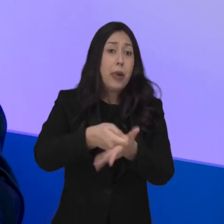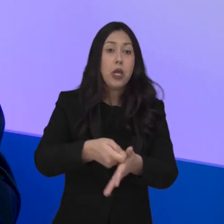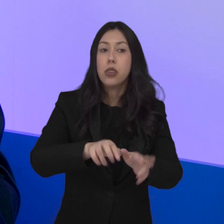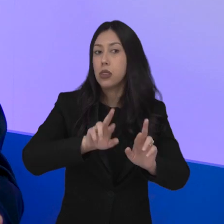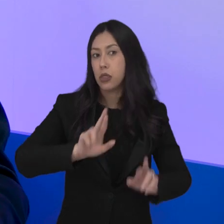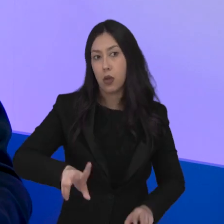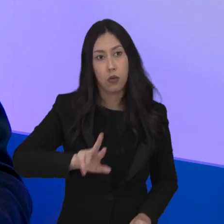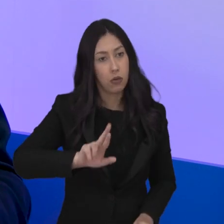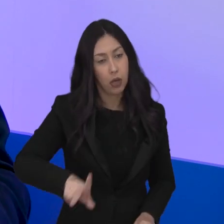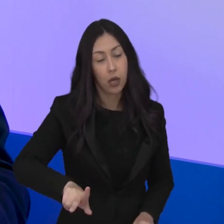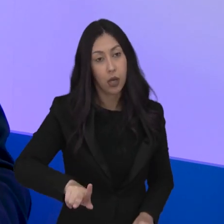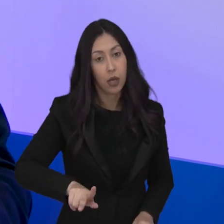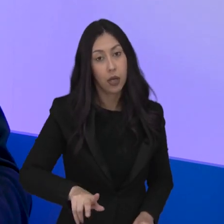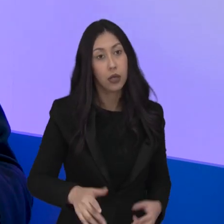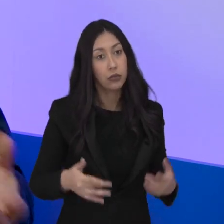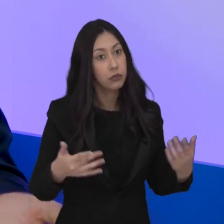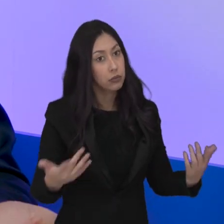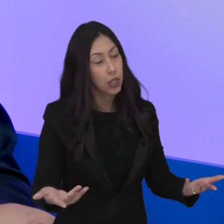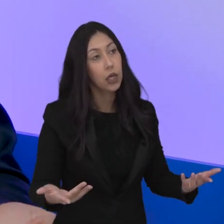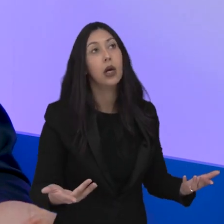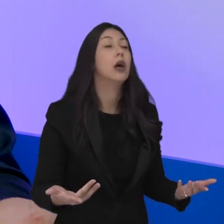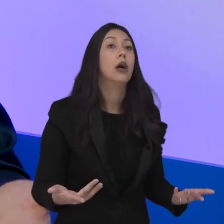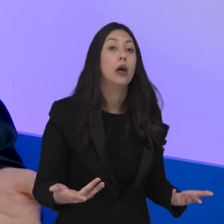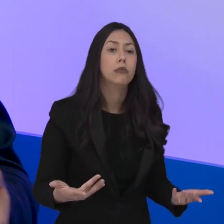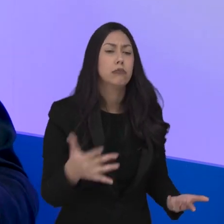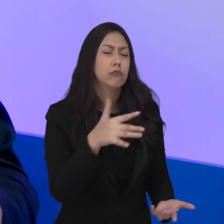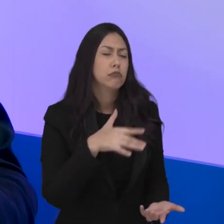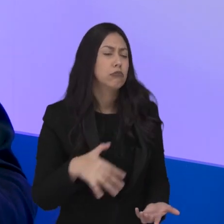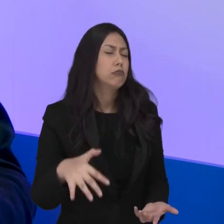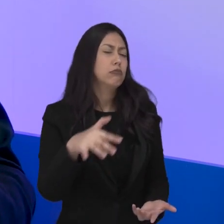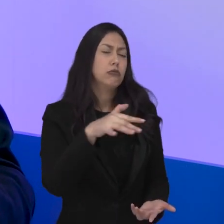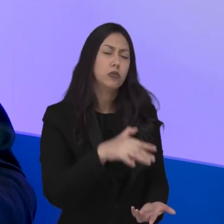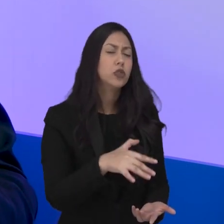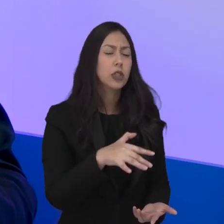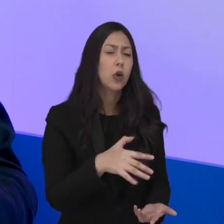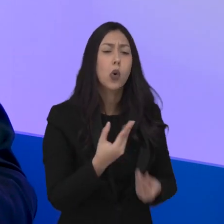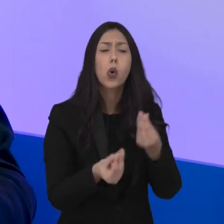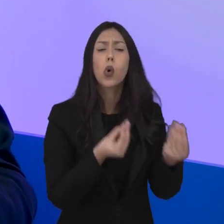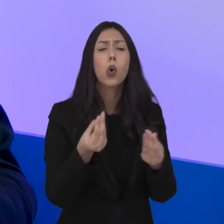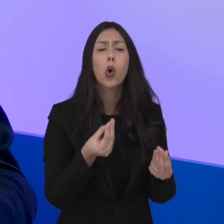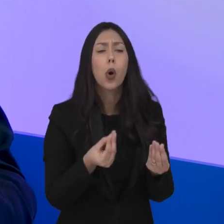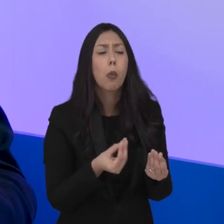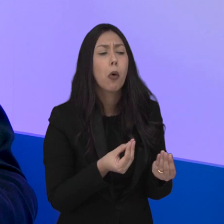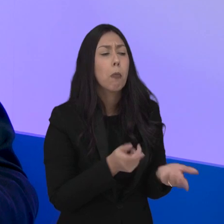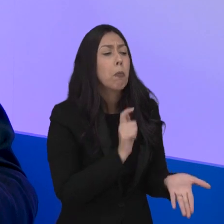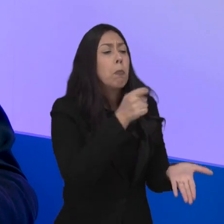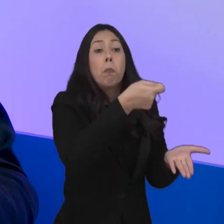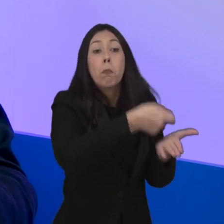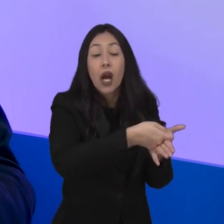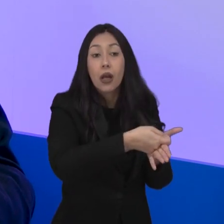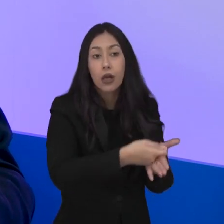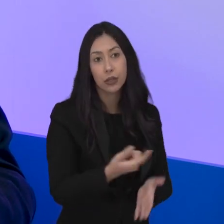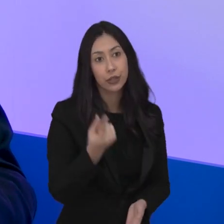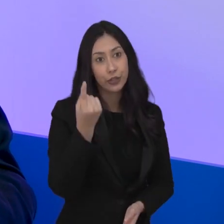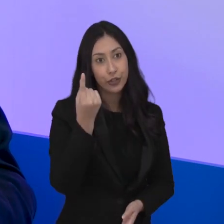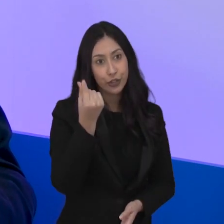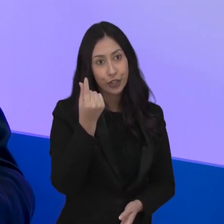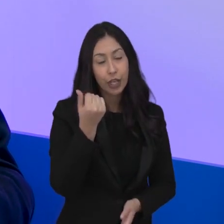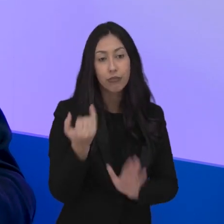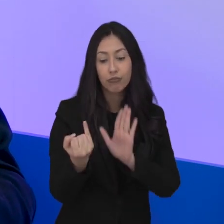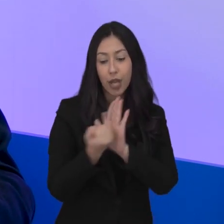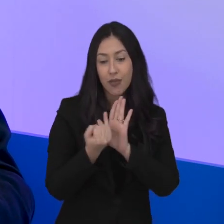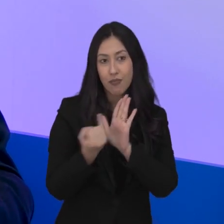são obrigatórias. Tá? E, de uma maneira geral, como é custeado isso? Com a receita